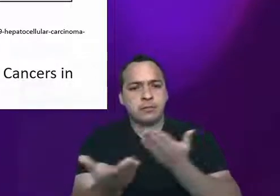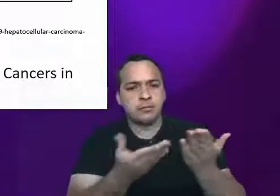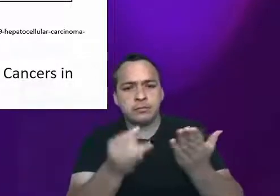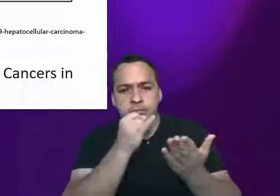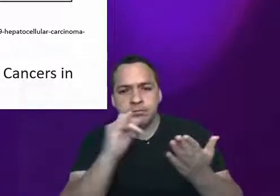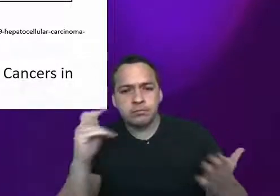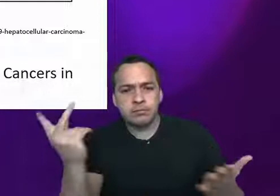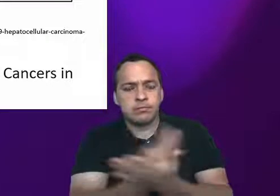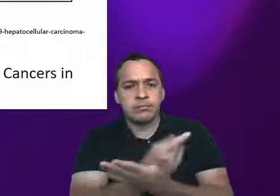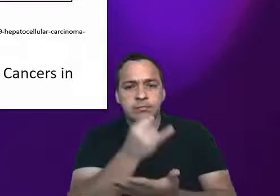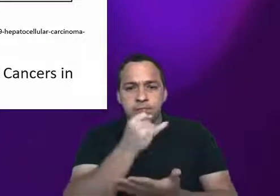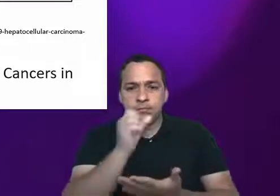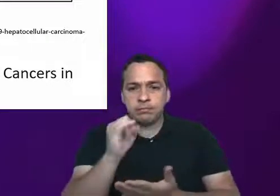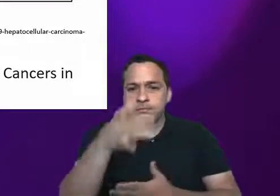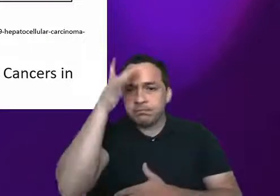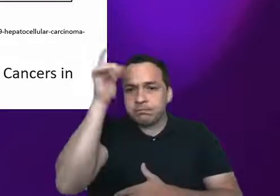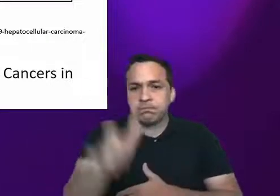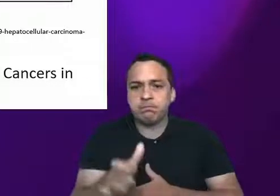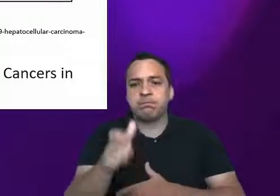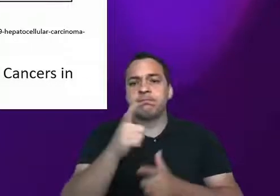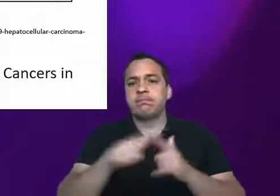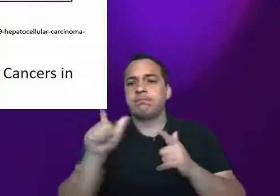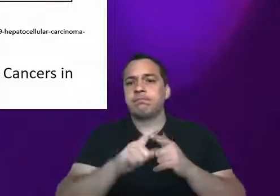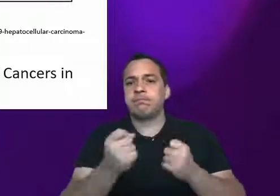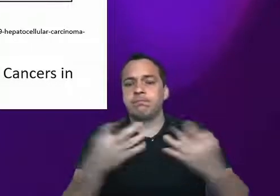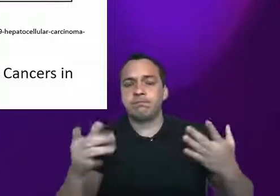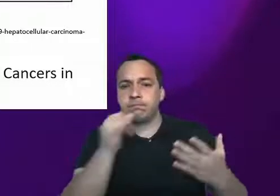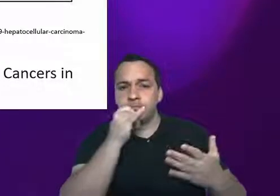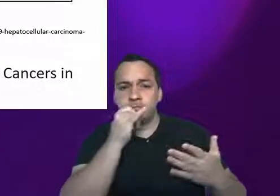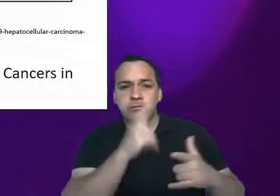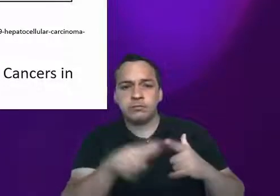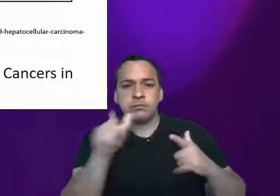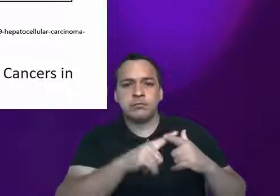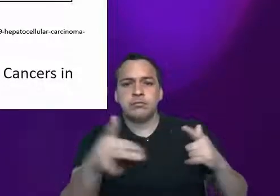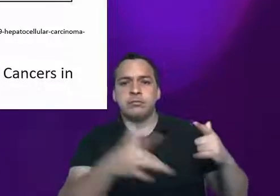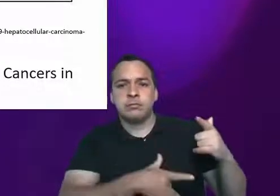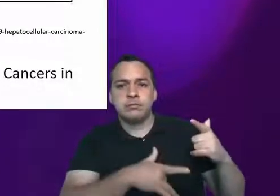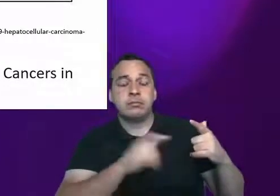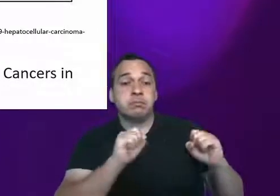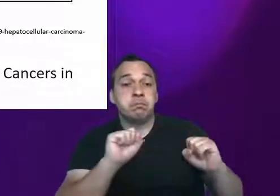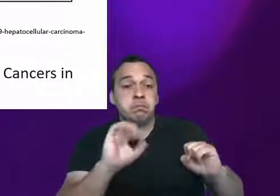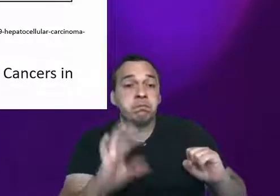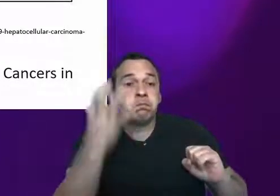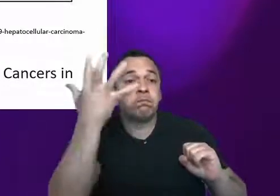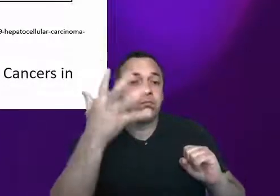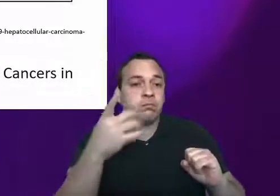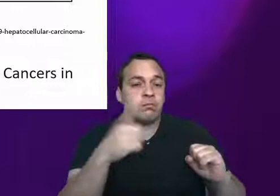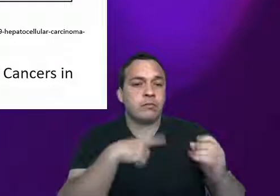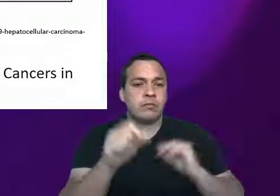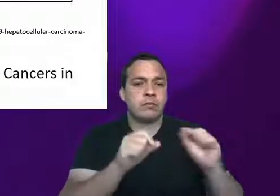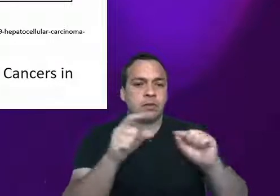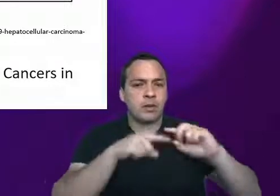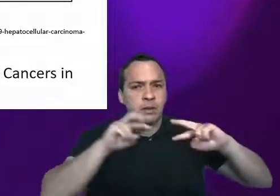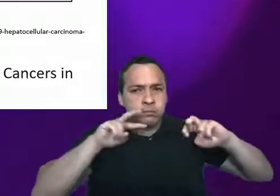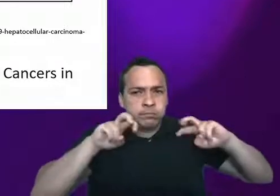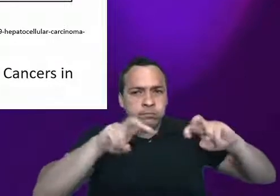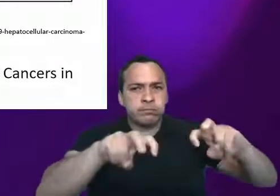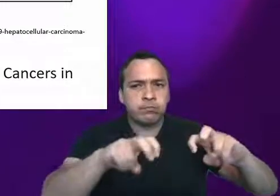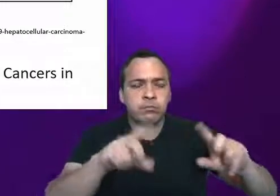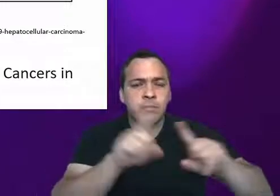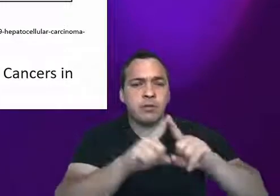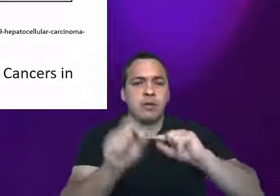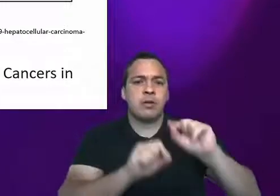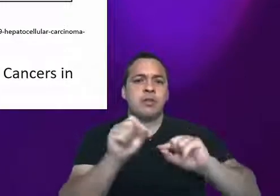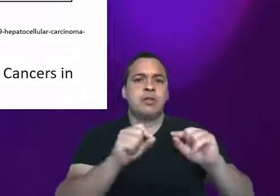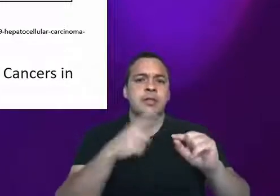que apresenta lesão de hepatopatia crônica é um candidato para um screening de doença neoplásica.